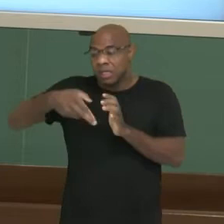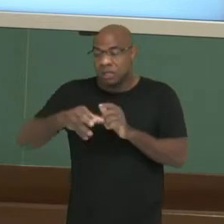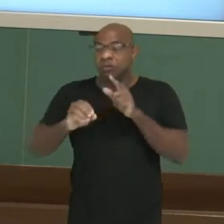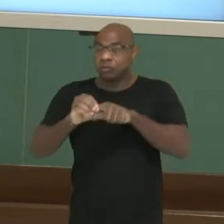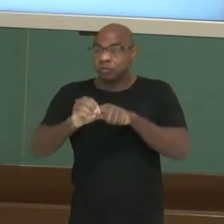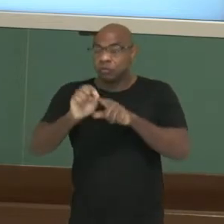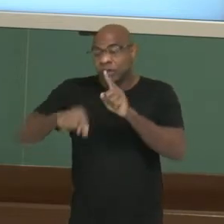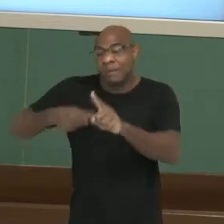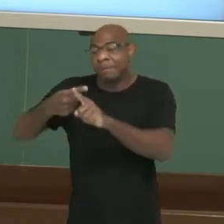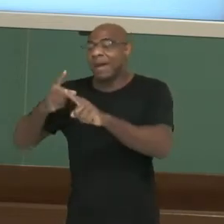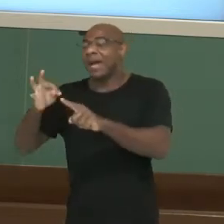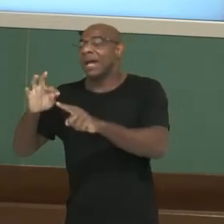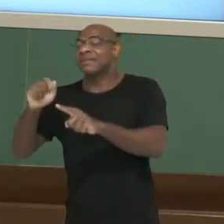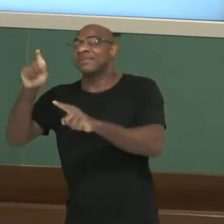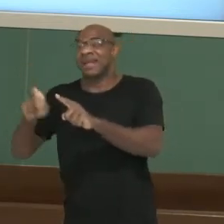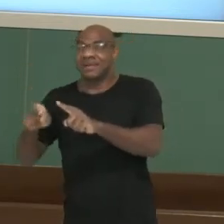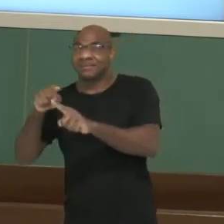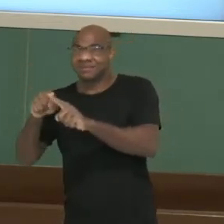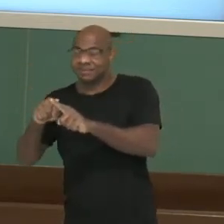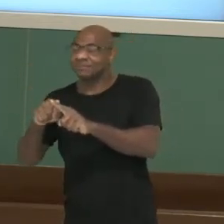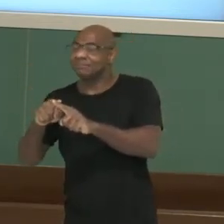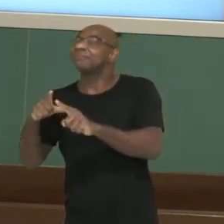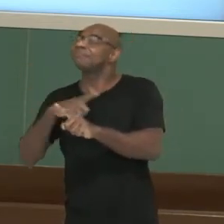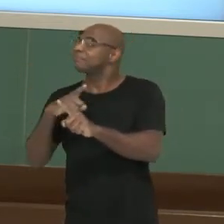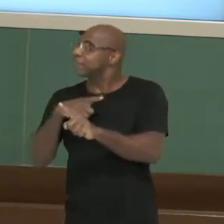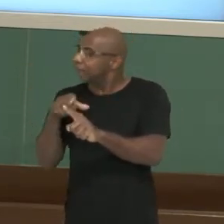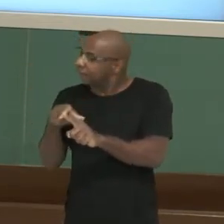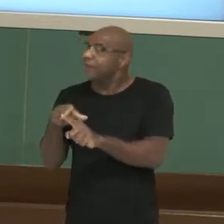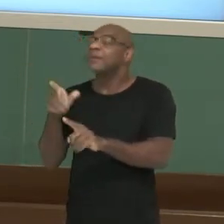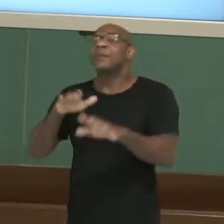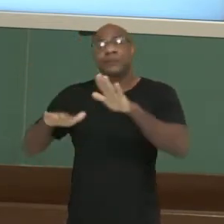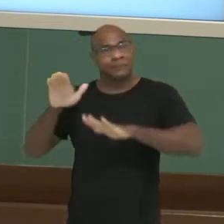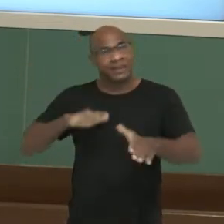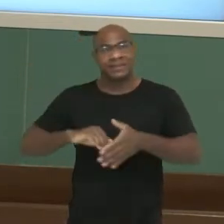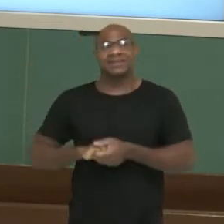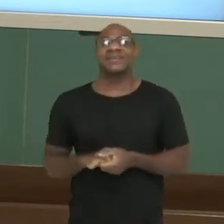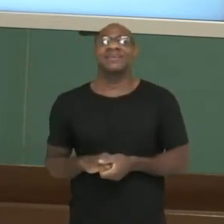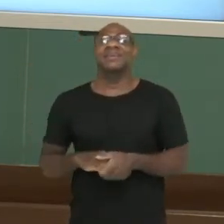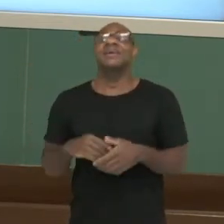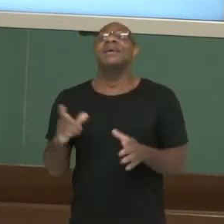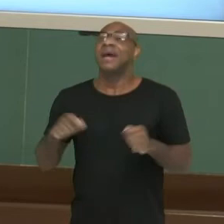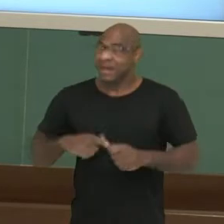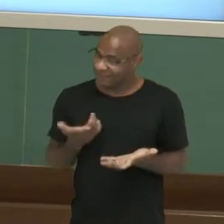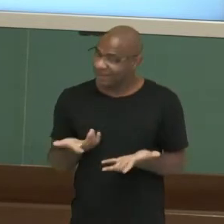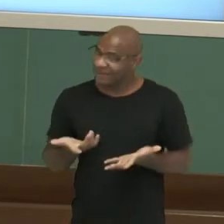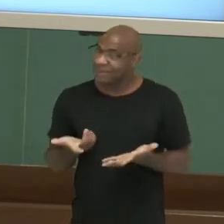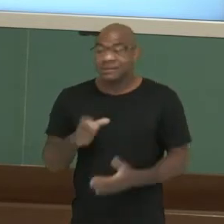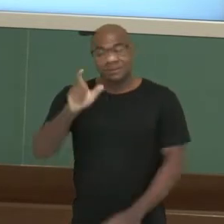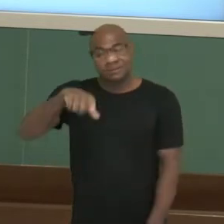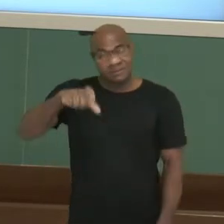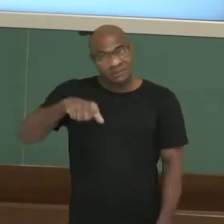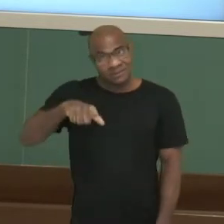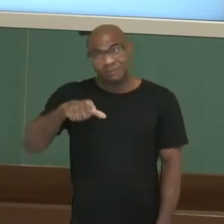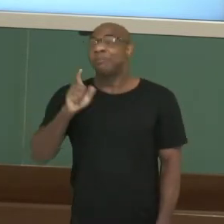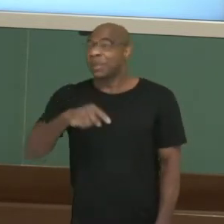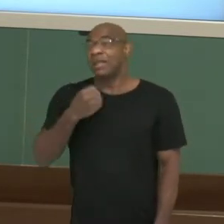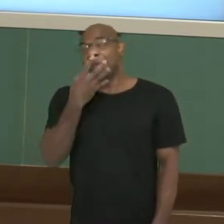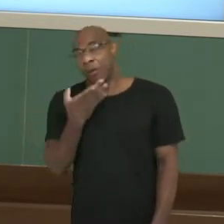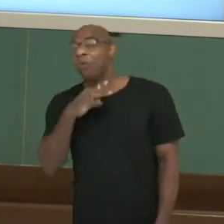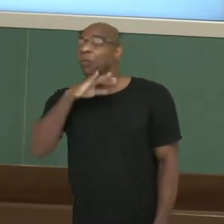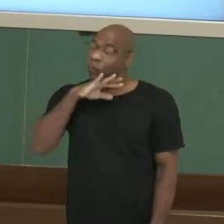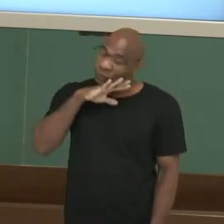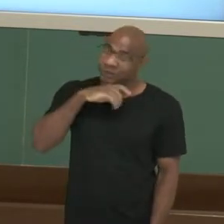só maravilha, hein? Não, né? Cartão pode ser uma bênção ou uma maldição. Respira aí que eu não